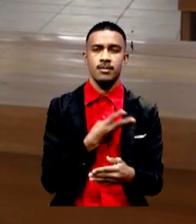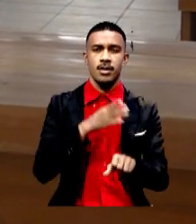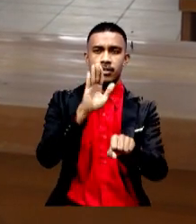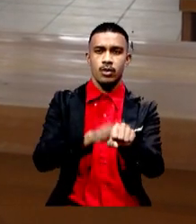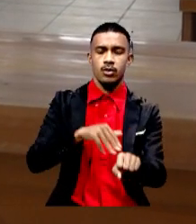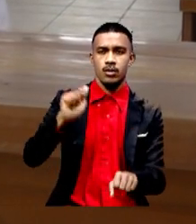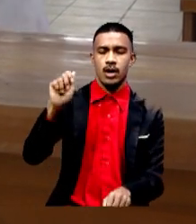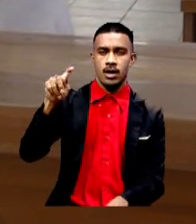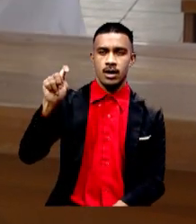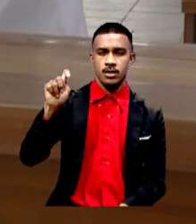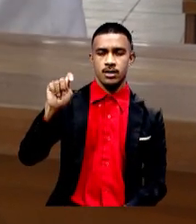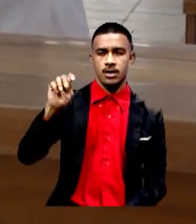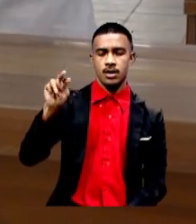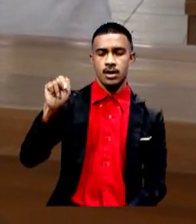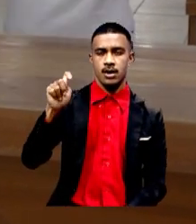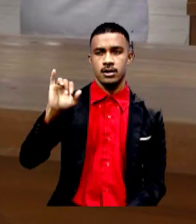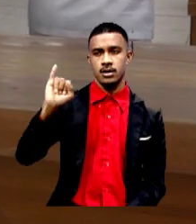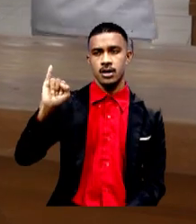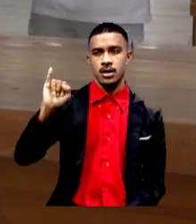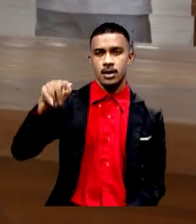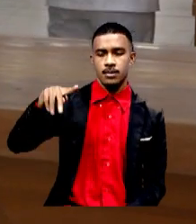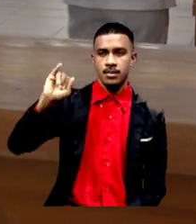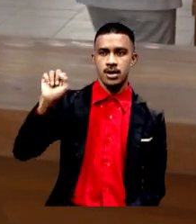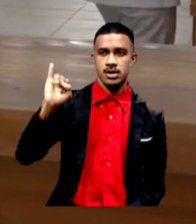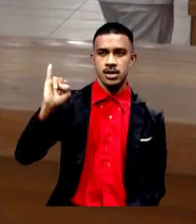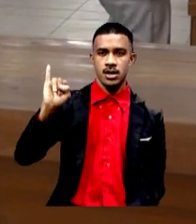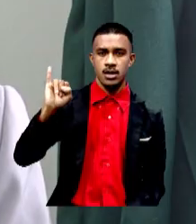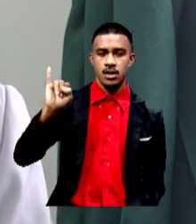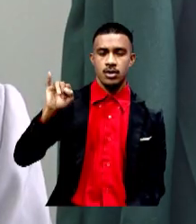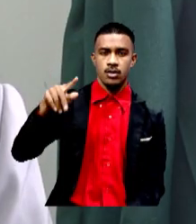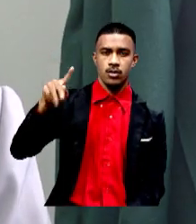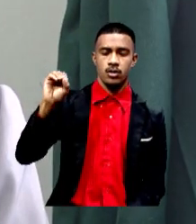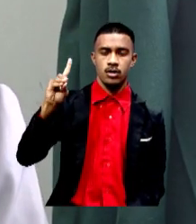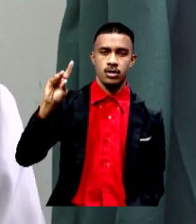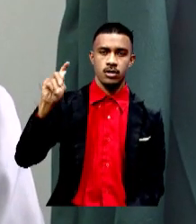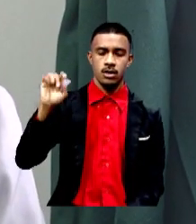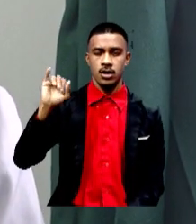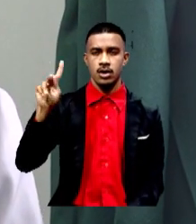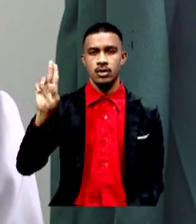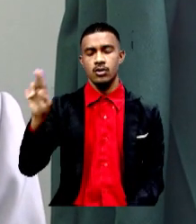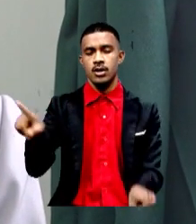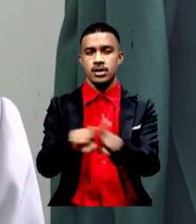antipsikotiku antipsikotiku ne inclui ai moro ne behanesa clorpromazina,